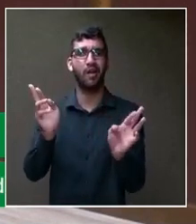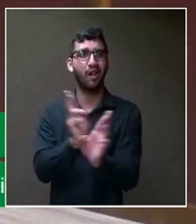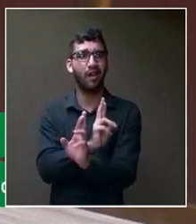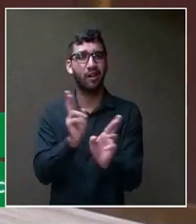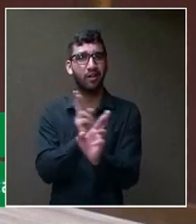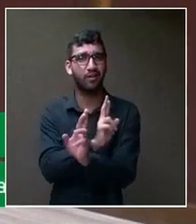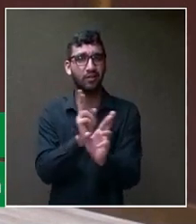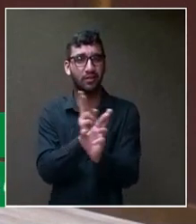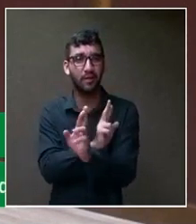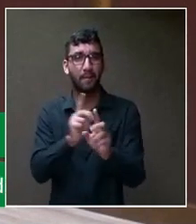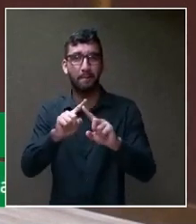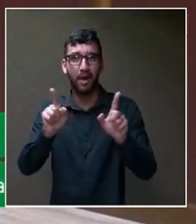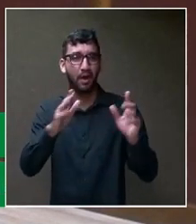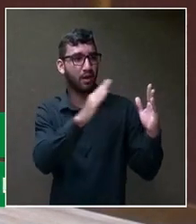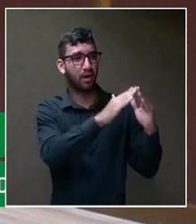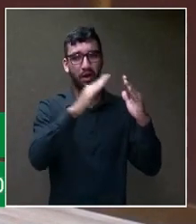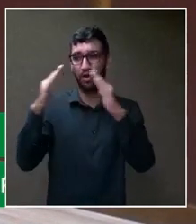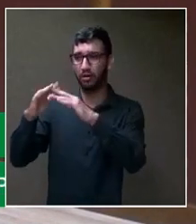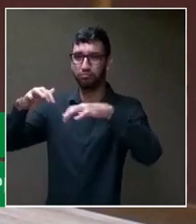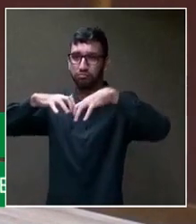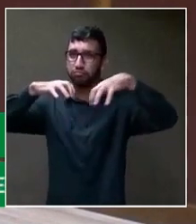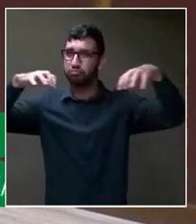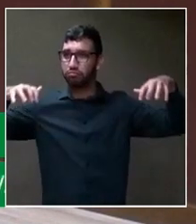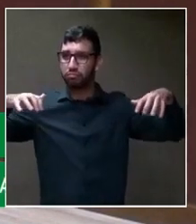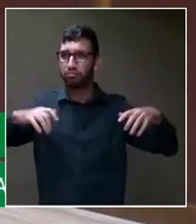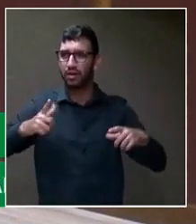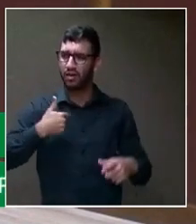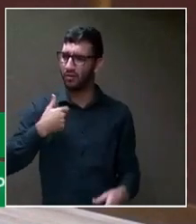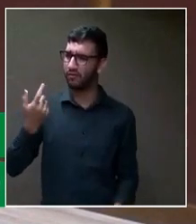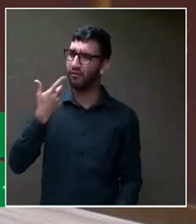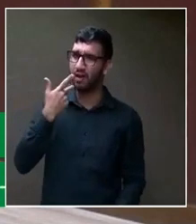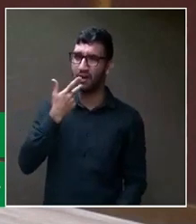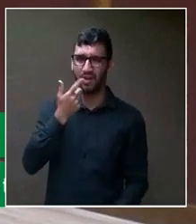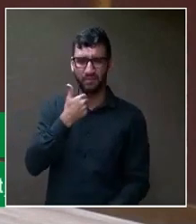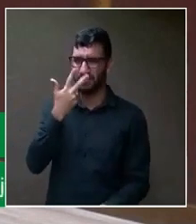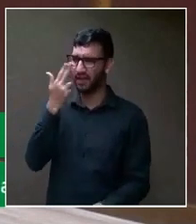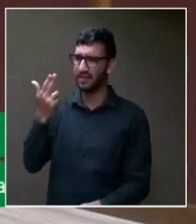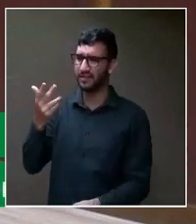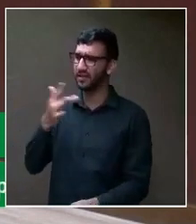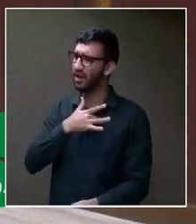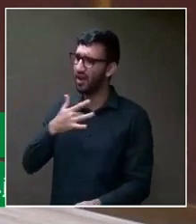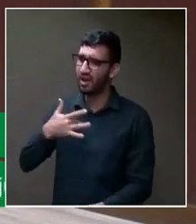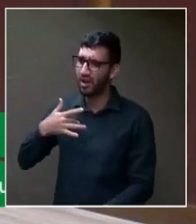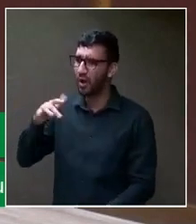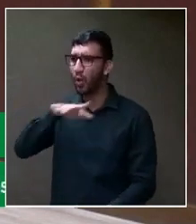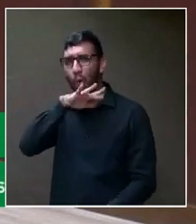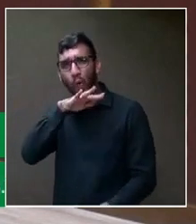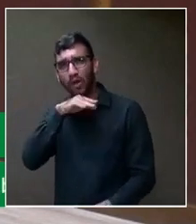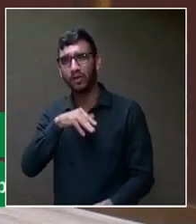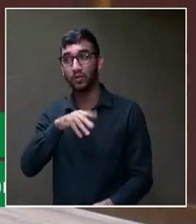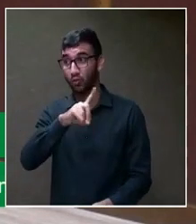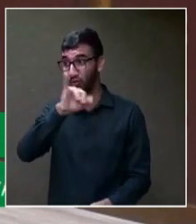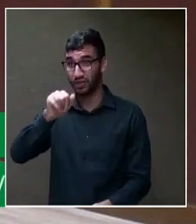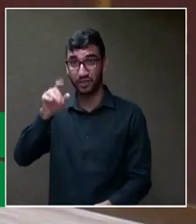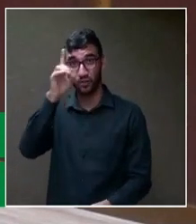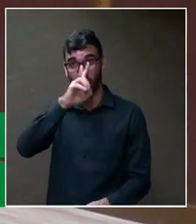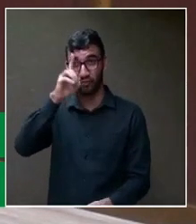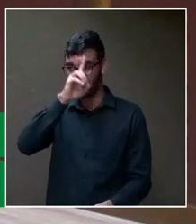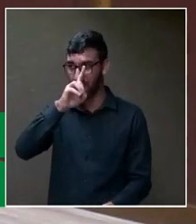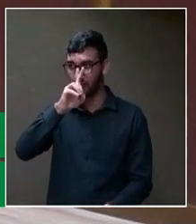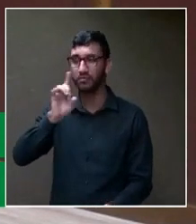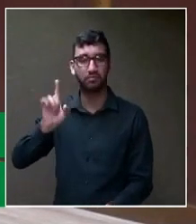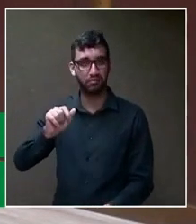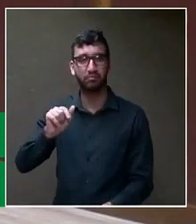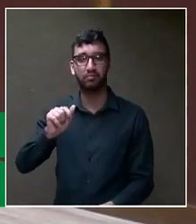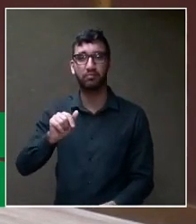eles continuariam juntos, mas em casas separadas. Aí que eu falo que não é saudável. Certo. Isso já foi no domingo, no dia que ocorreu o fato, a morte é, dela? É,